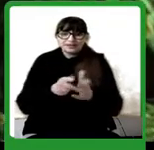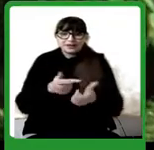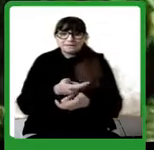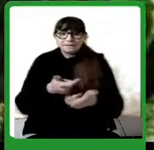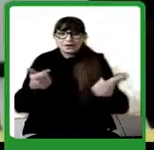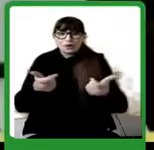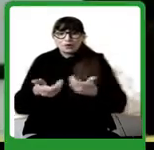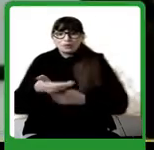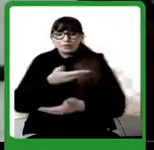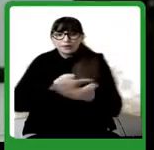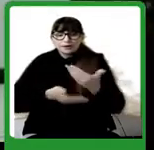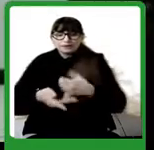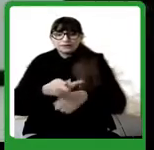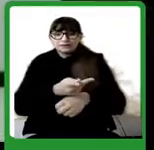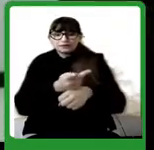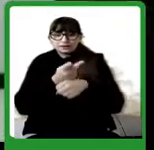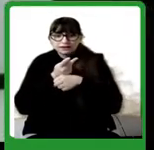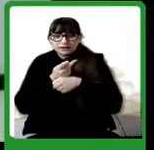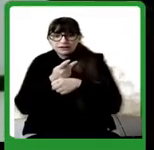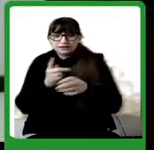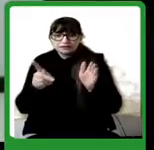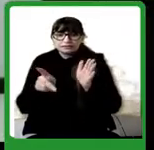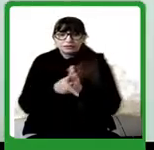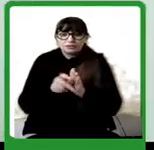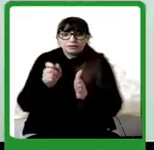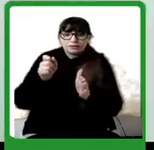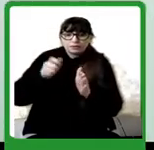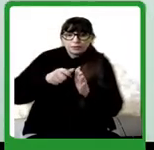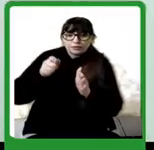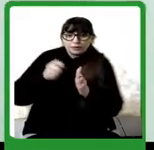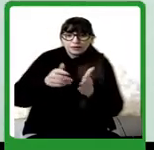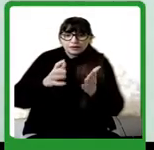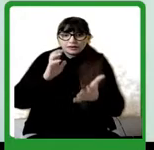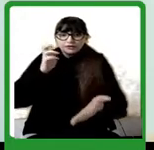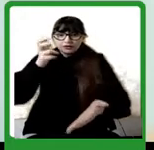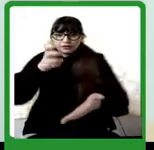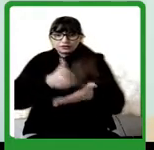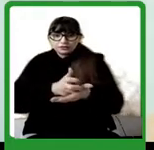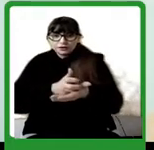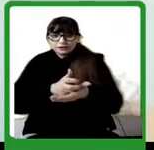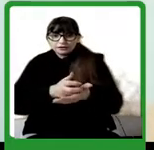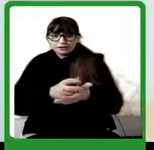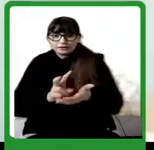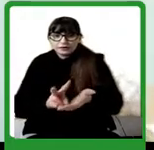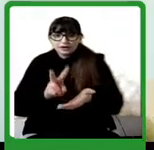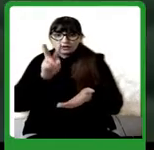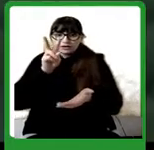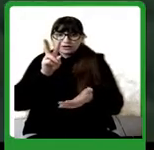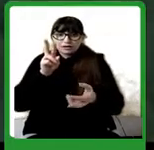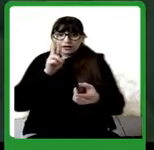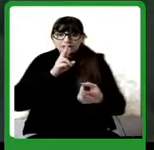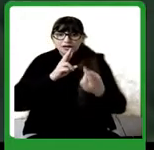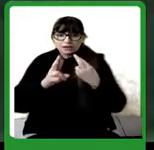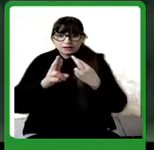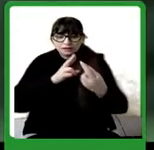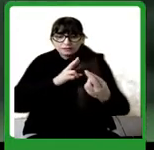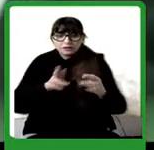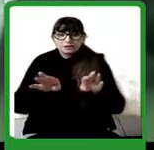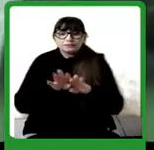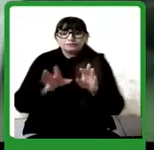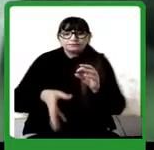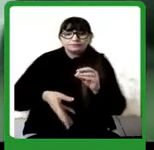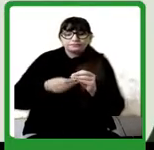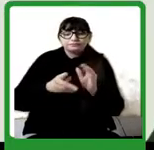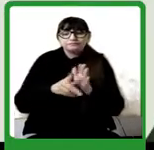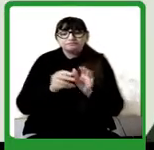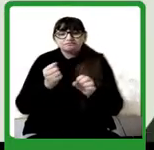de crédito, poupança e investimento do Brasil. Valorizar o relacionamento, agregar renda e contribuir para a construção